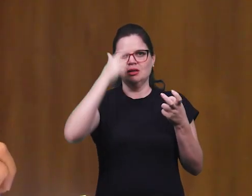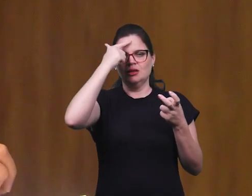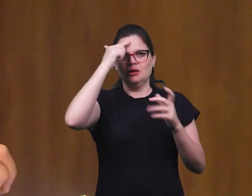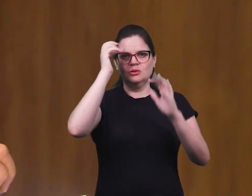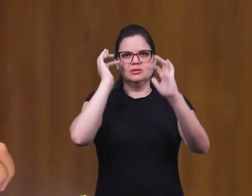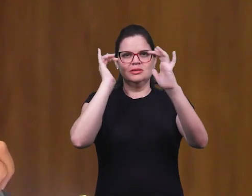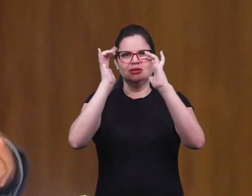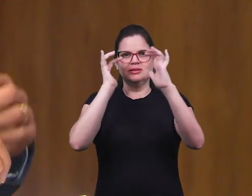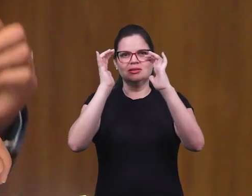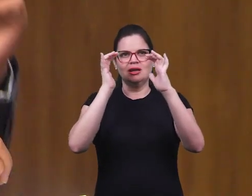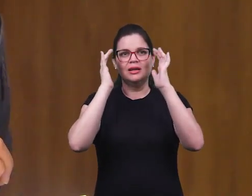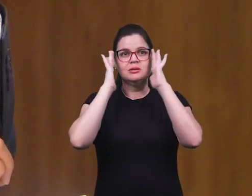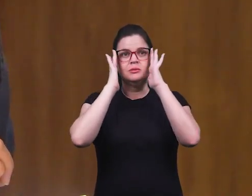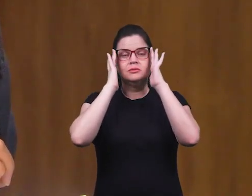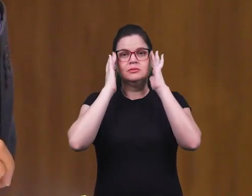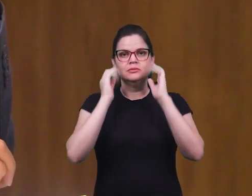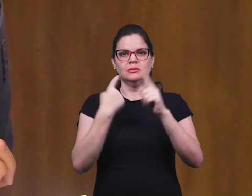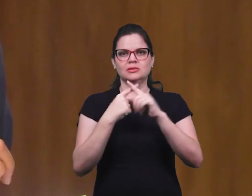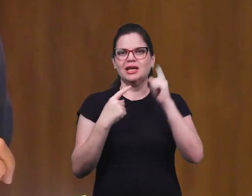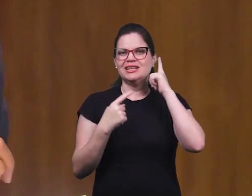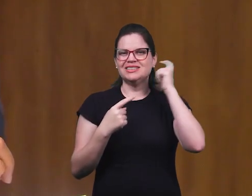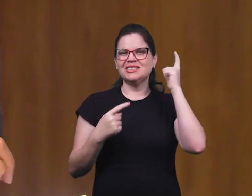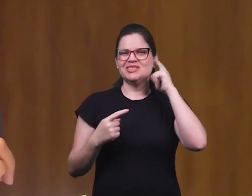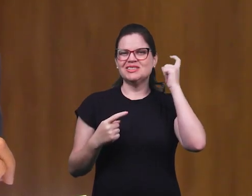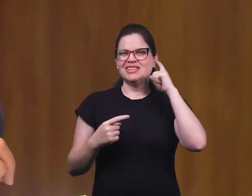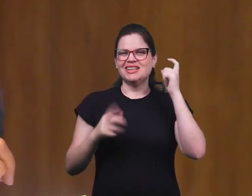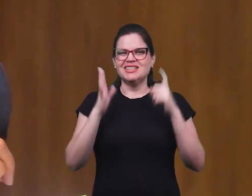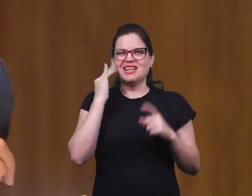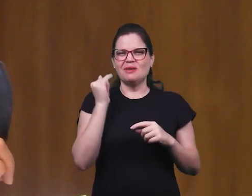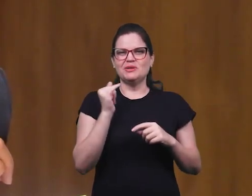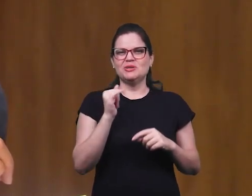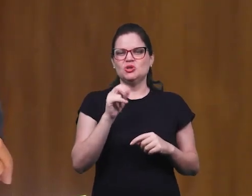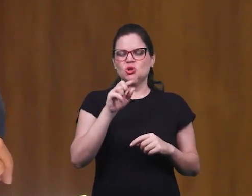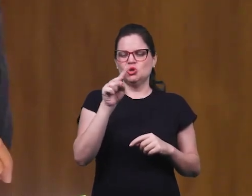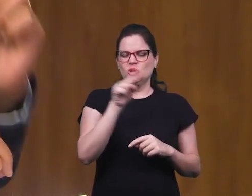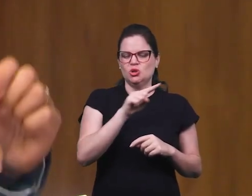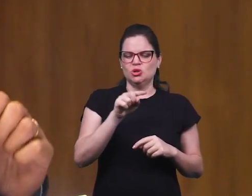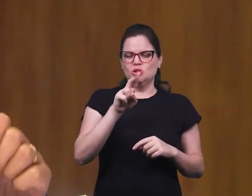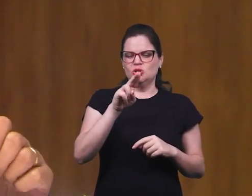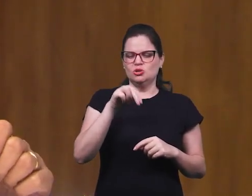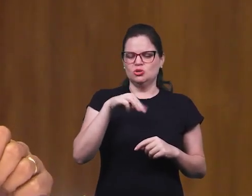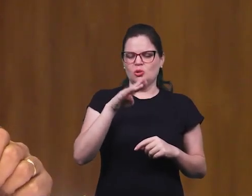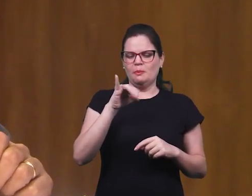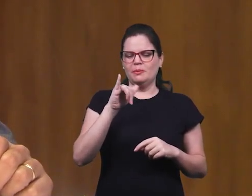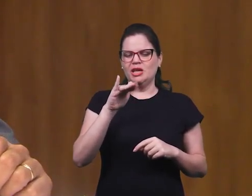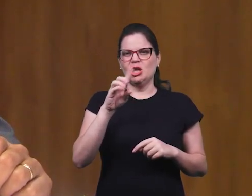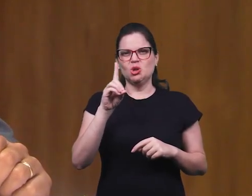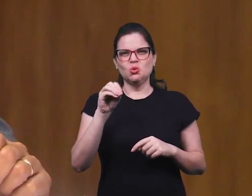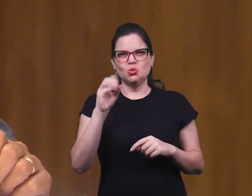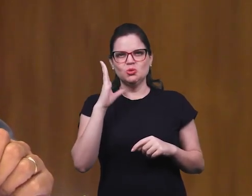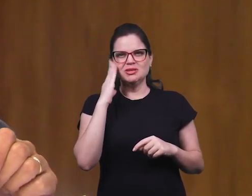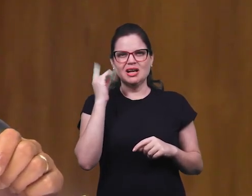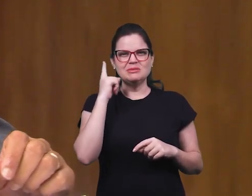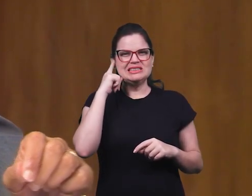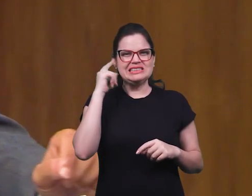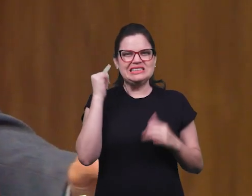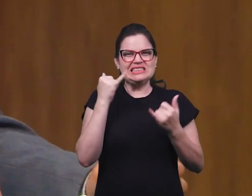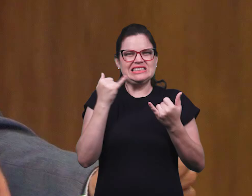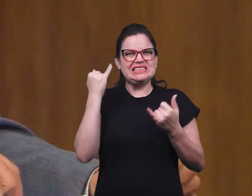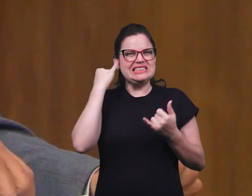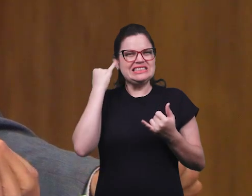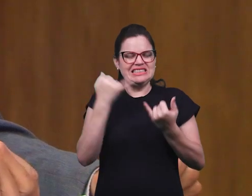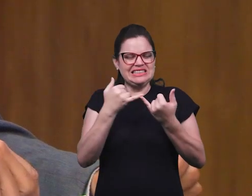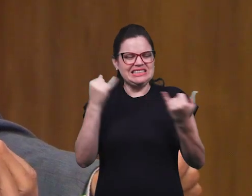na audição. O sonido incerto é aquele tinido, aquele ruído que algumas pessoas têm, né, no ouvido, ele